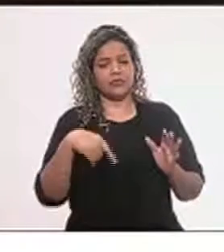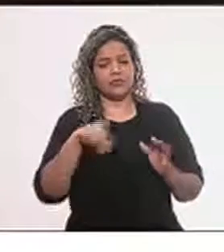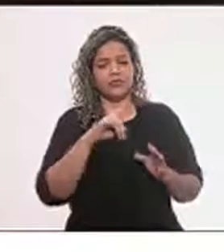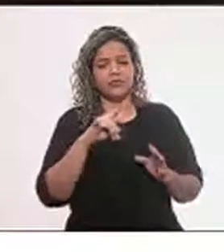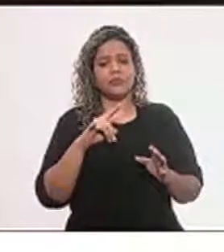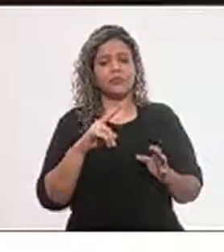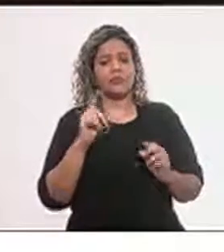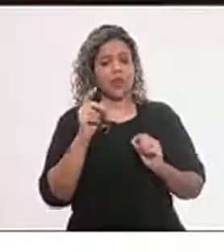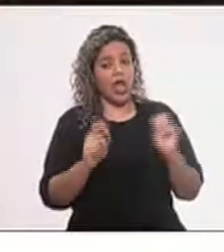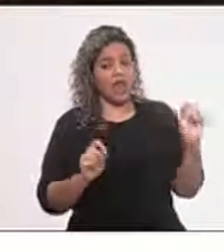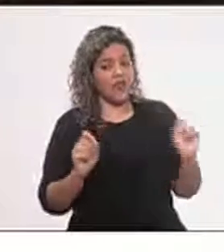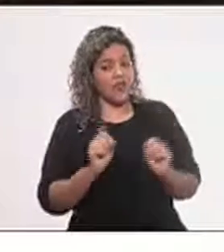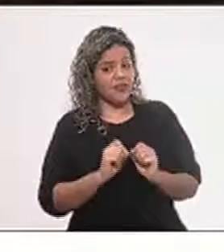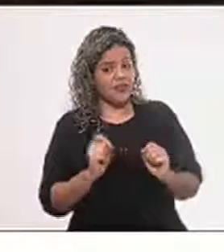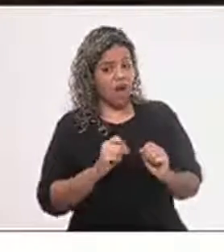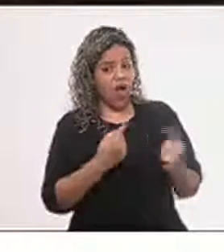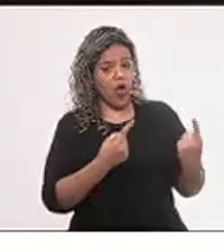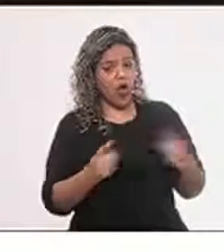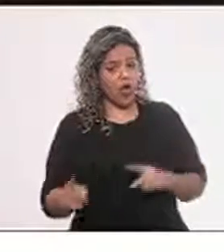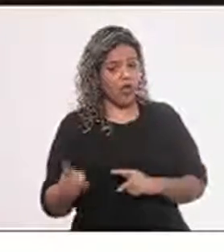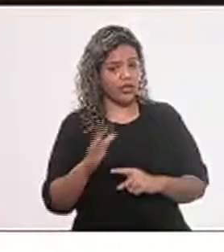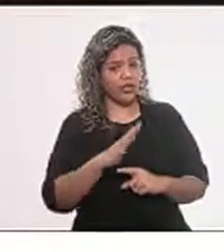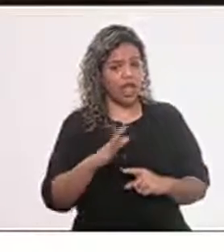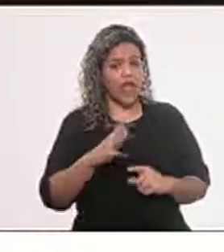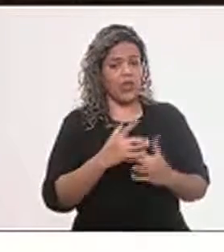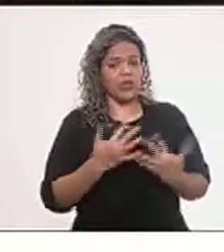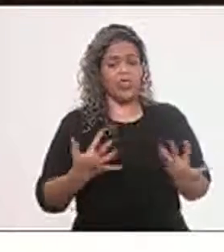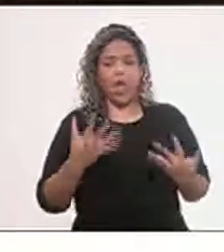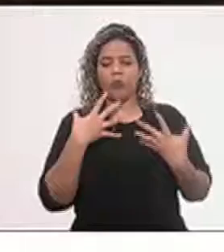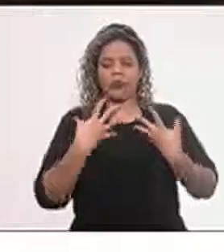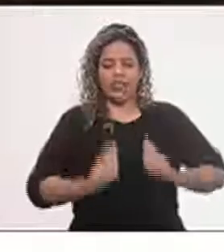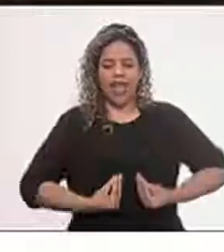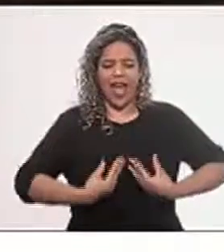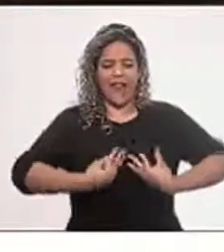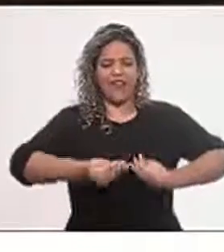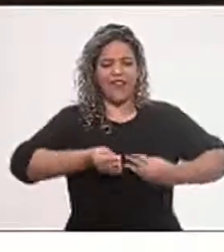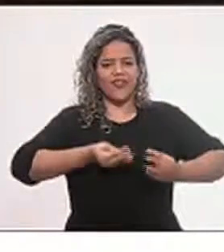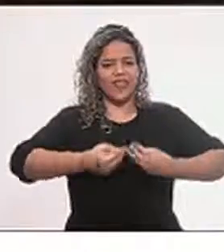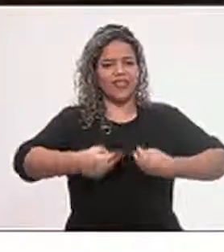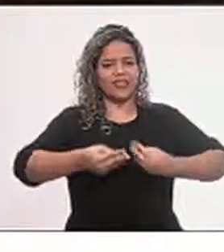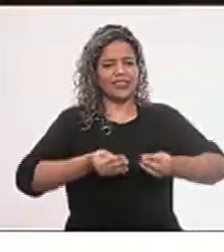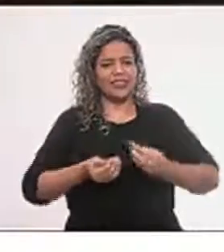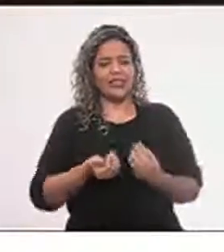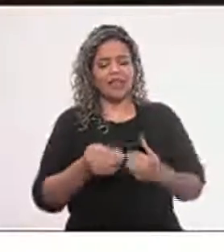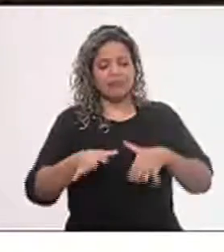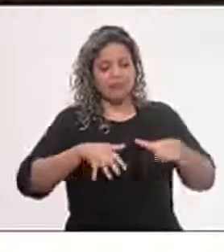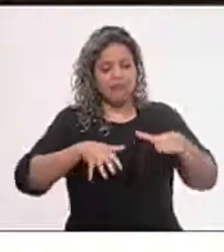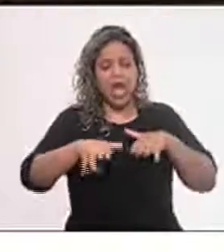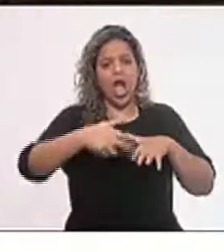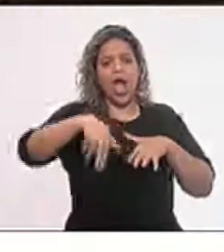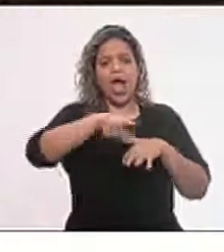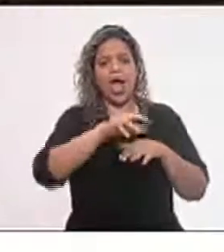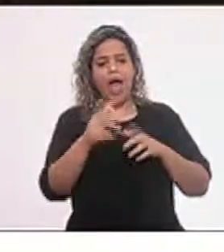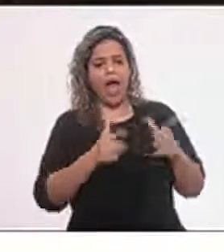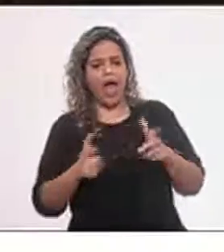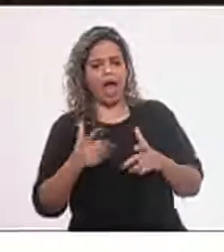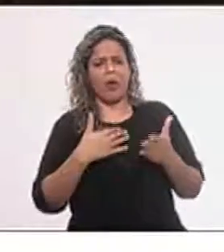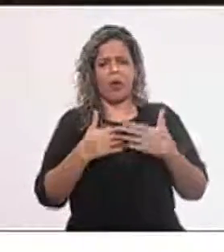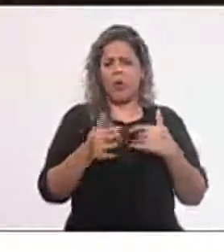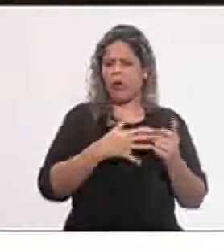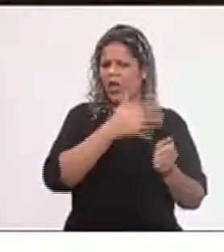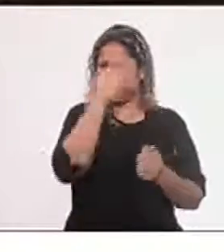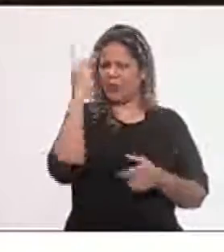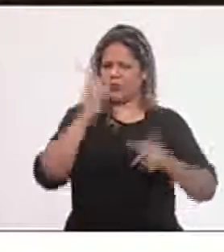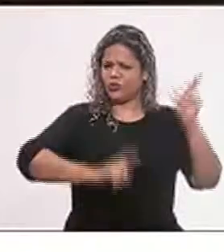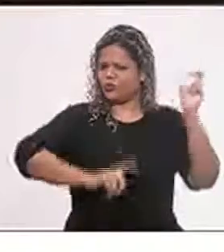que faça o contrário, não flexibilize a circulação de armas, seja na mão de